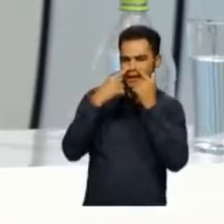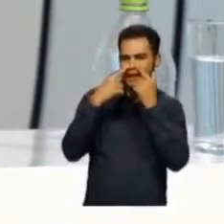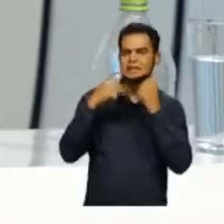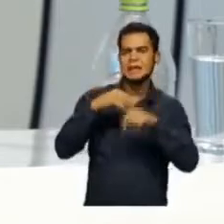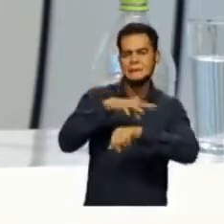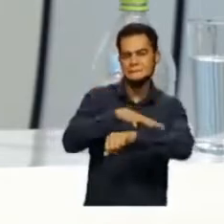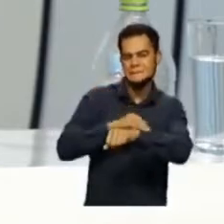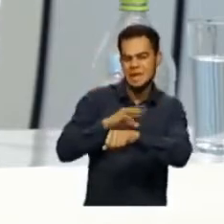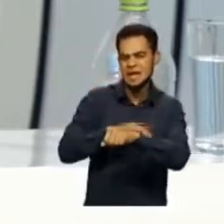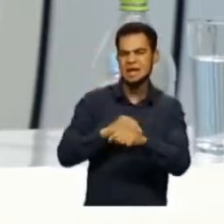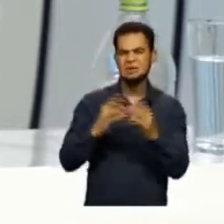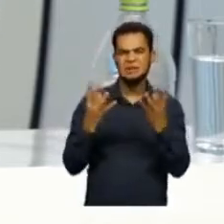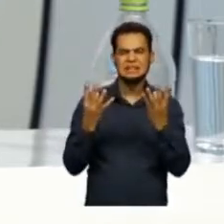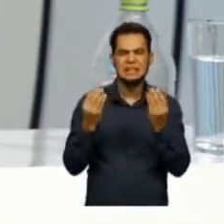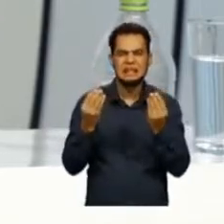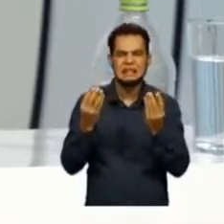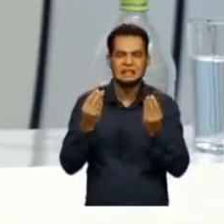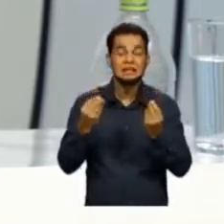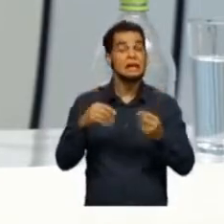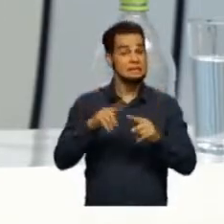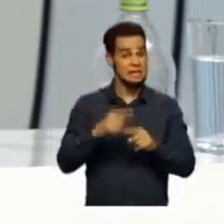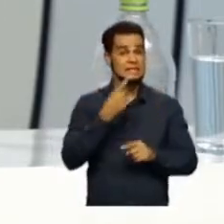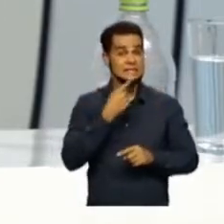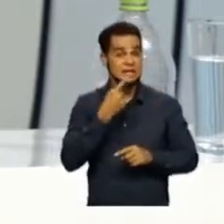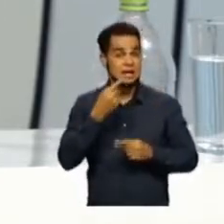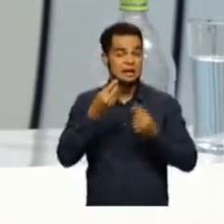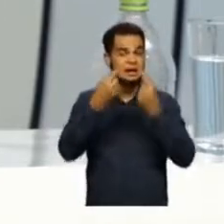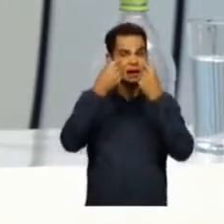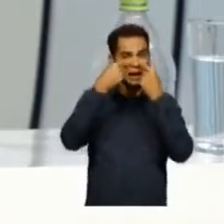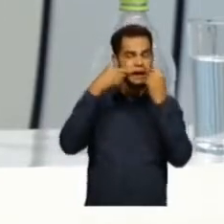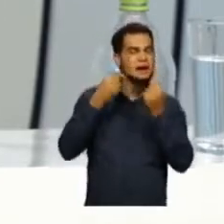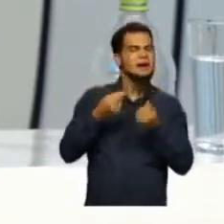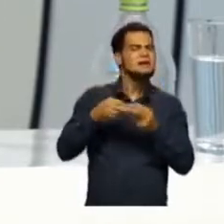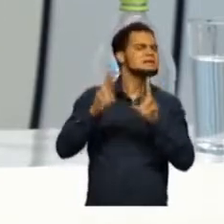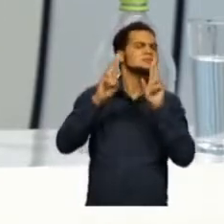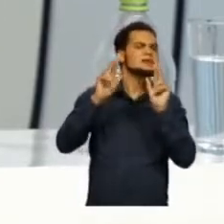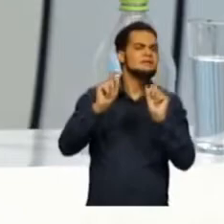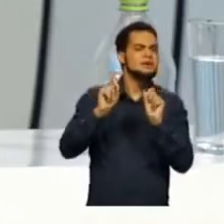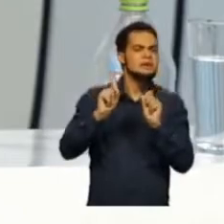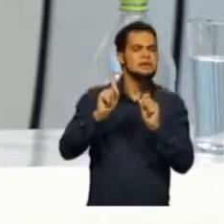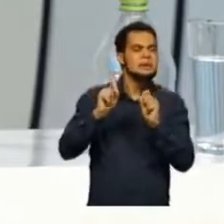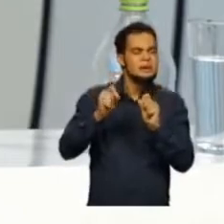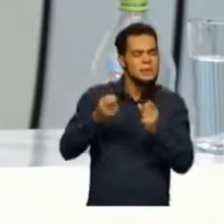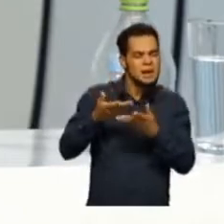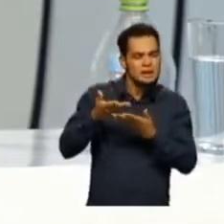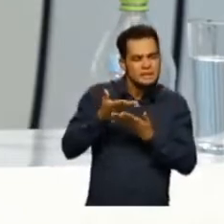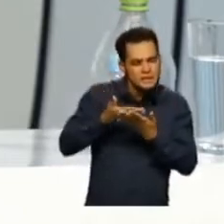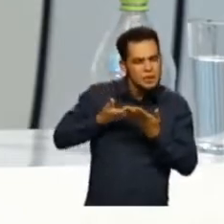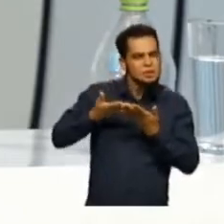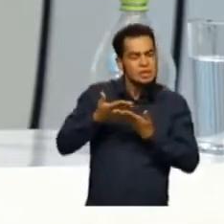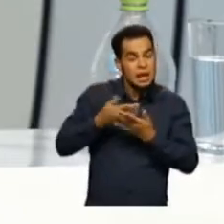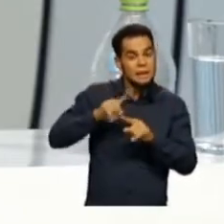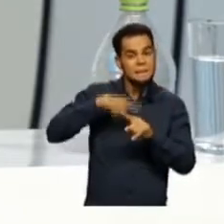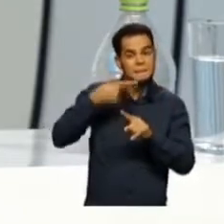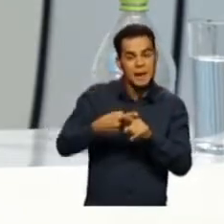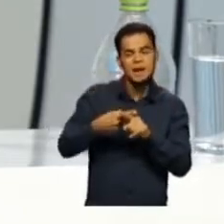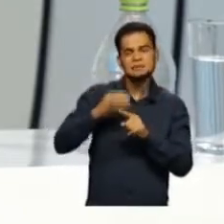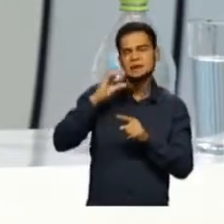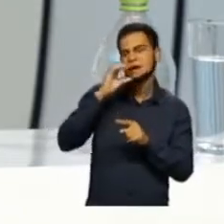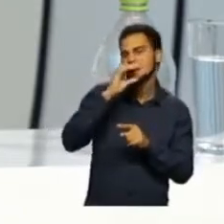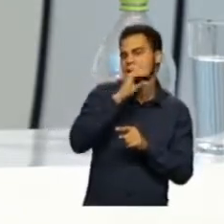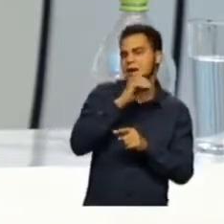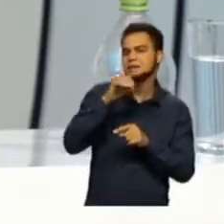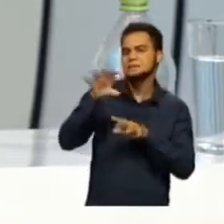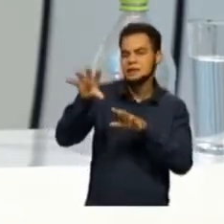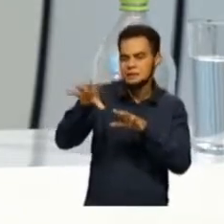pelos, muco, vasos sanguíneos, que vai filtrar, que vai aquecer o ar para que chegue no seu pulmão um ar